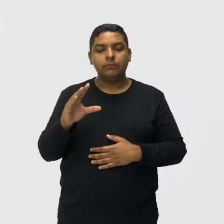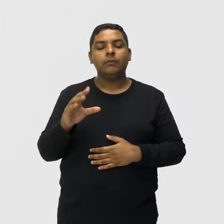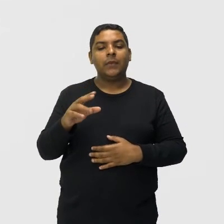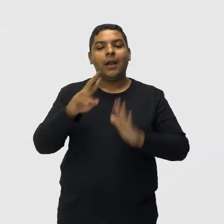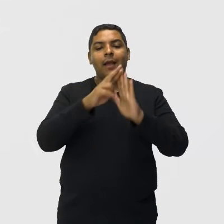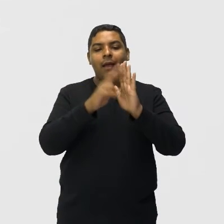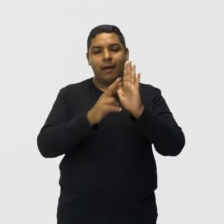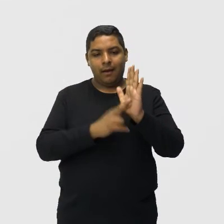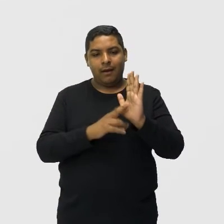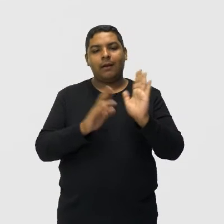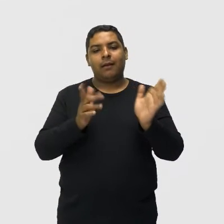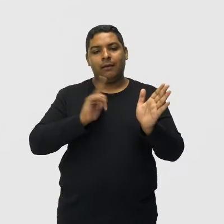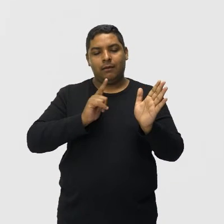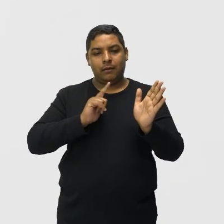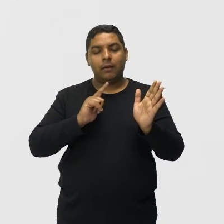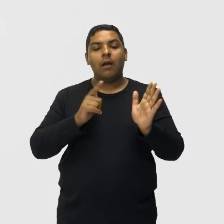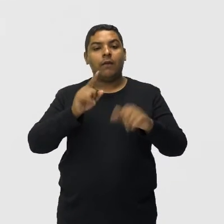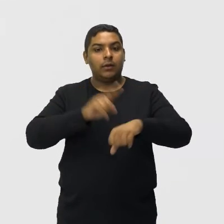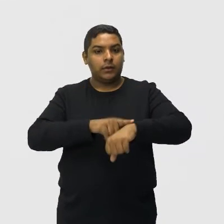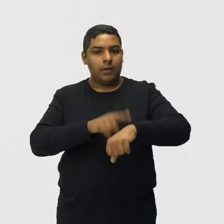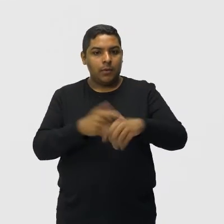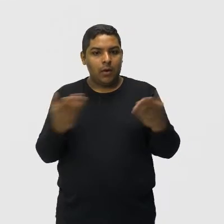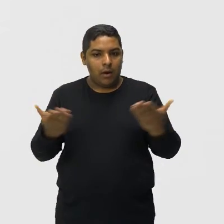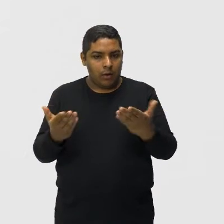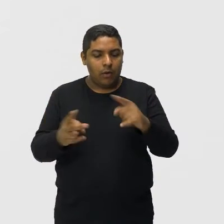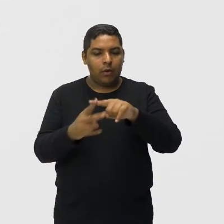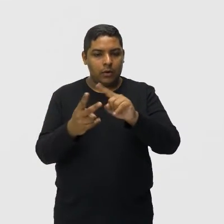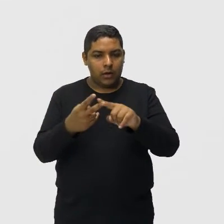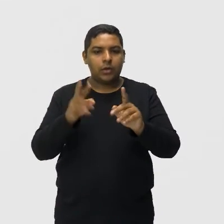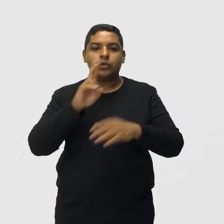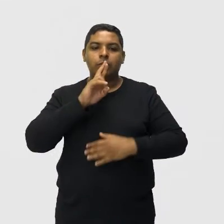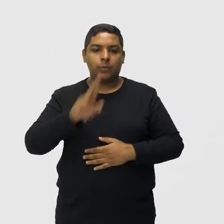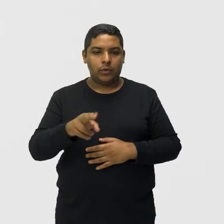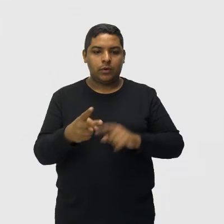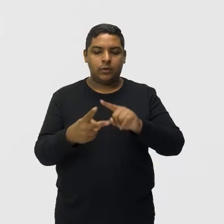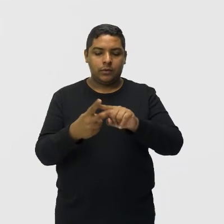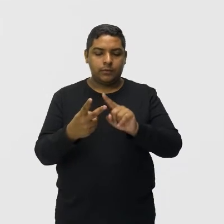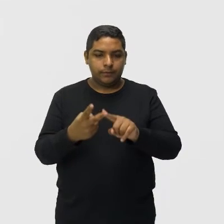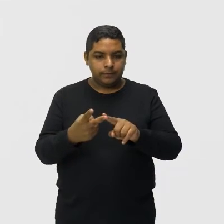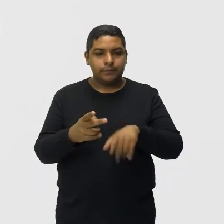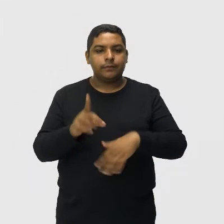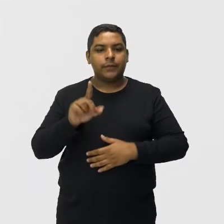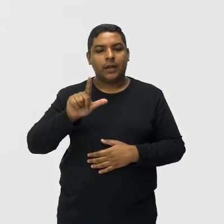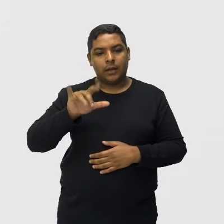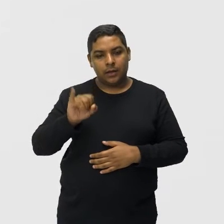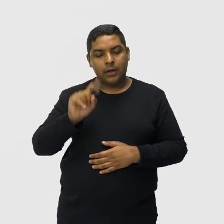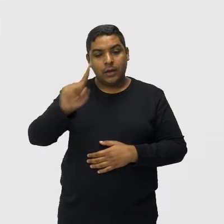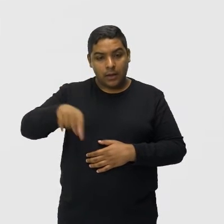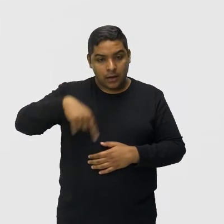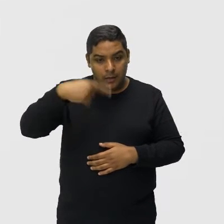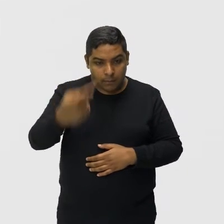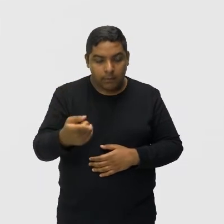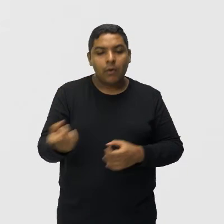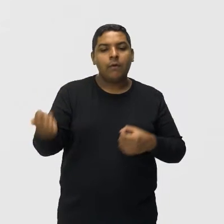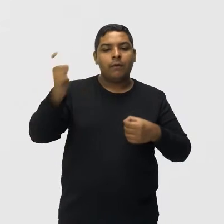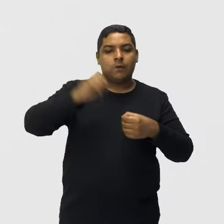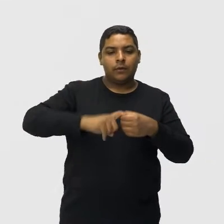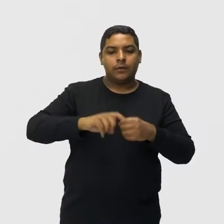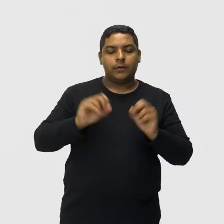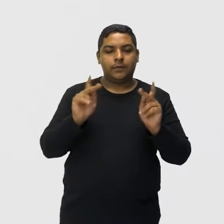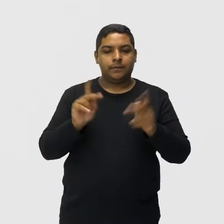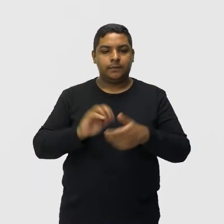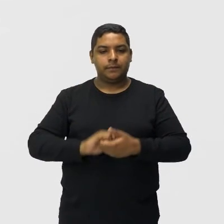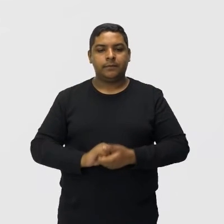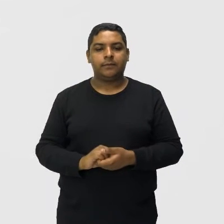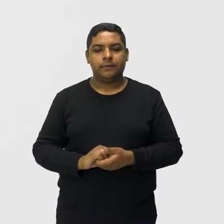da IUPAC, tá bom? Vocês vão ter um tempinho agora para fazer as duas questões da dinâmica local interativa. Daqui a pouquinho a gente retorna. Até